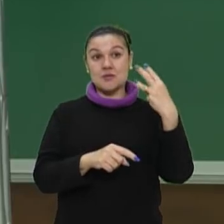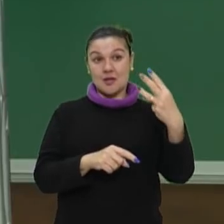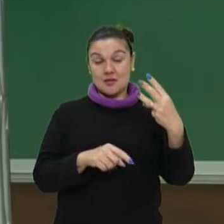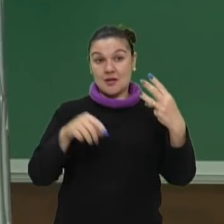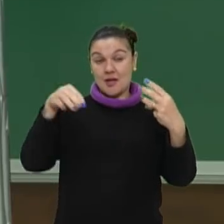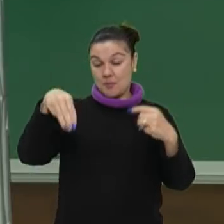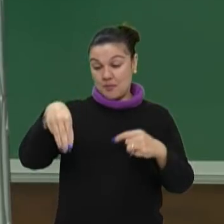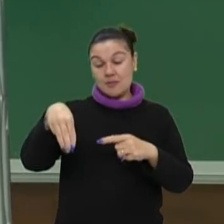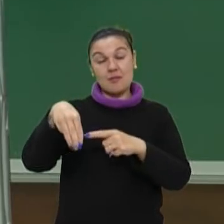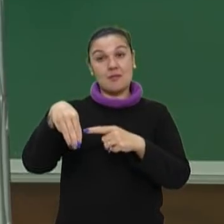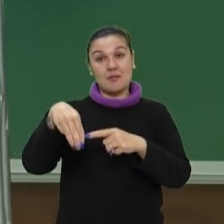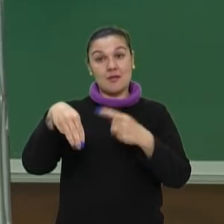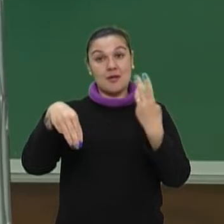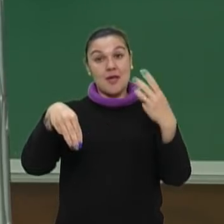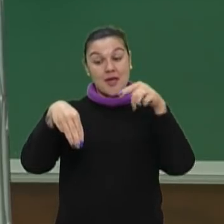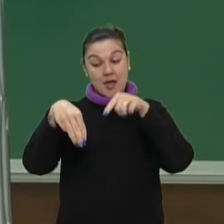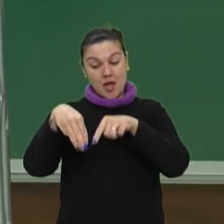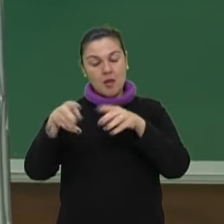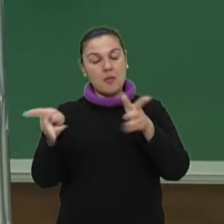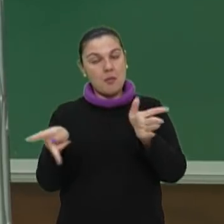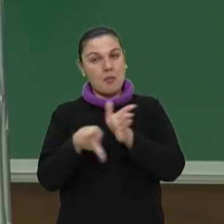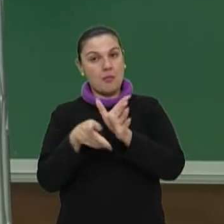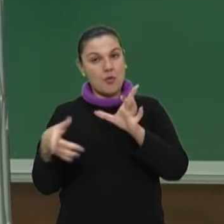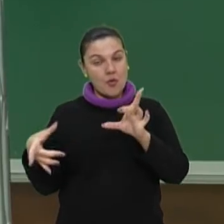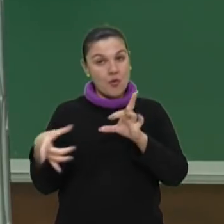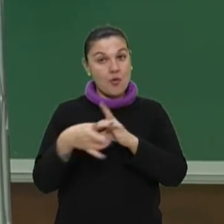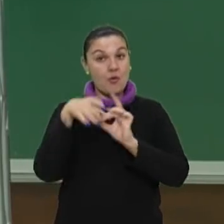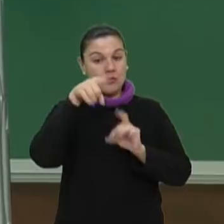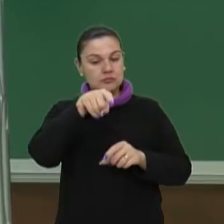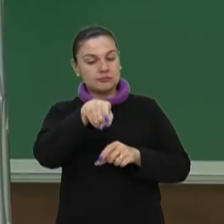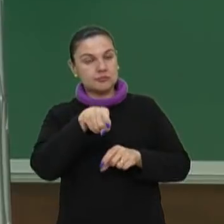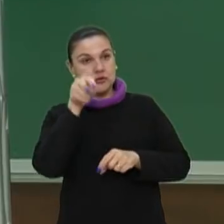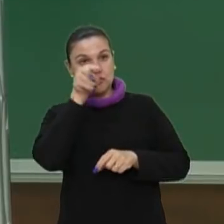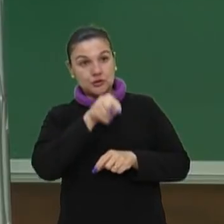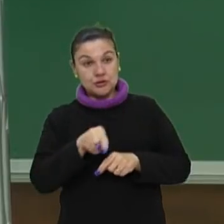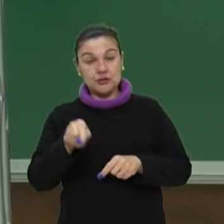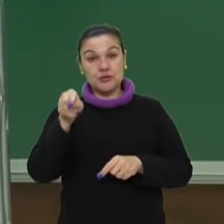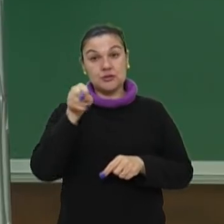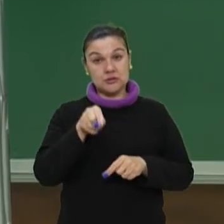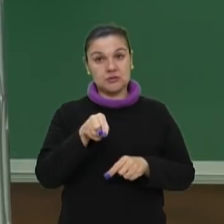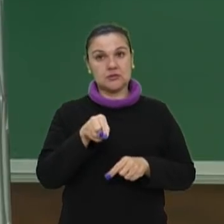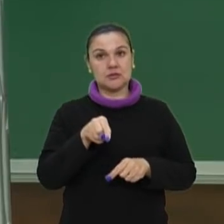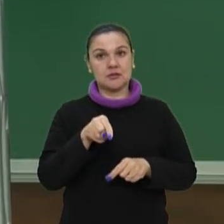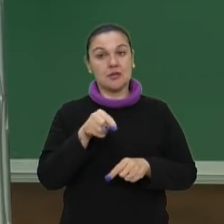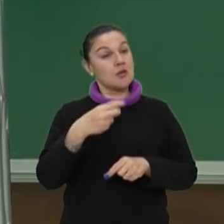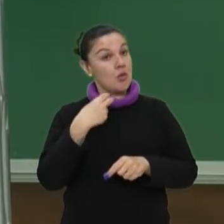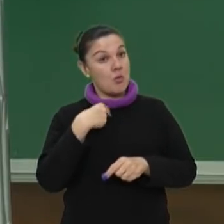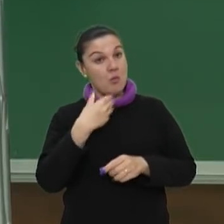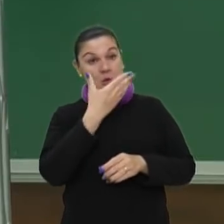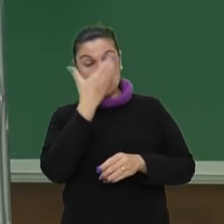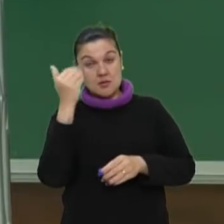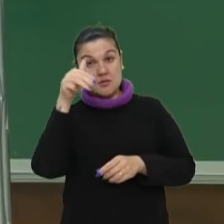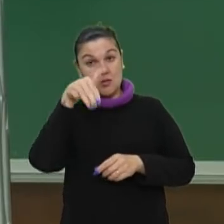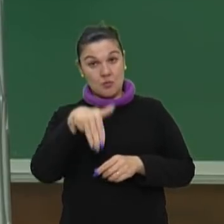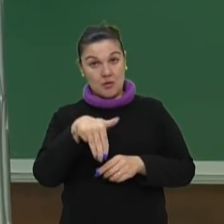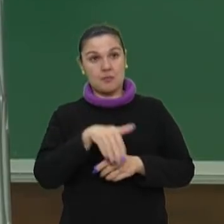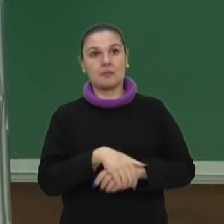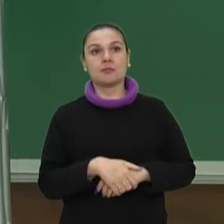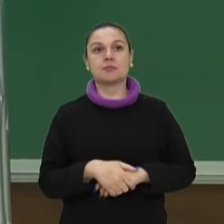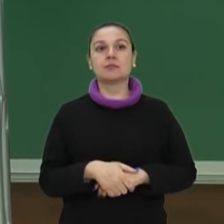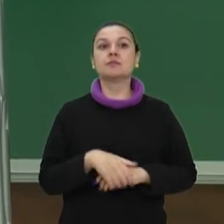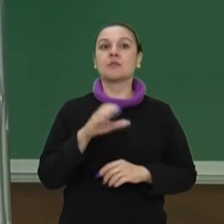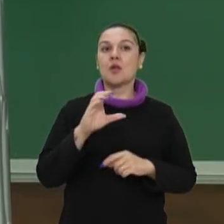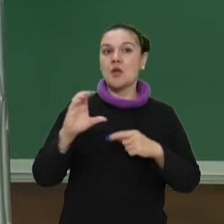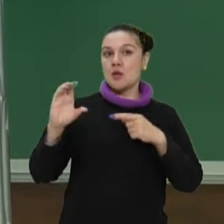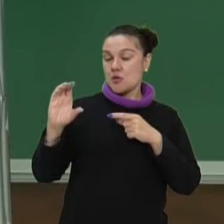menos 3m. Esse m faz parte do coeficiente de x, tá? Então, menos 3m é o valor do B. E o